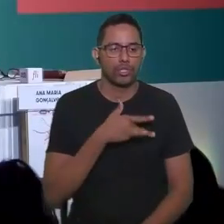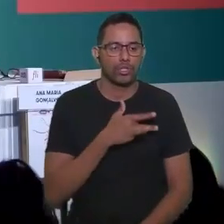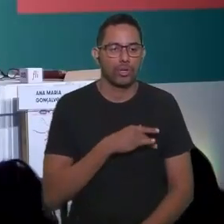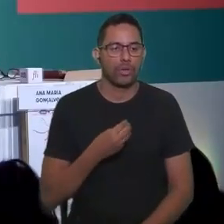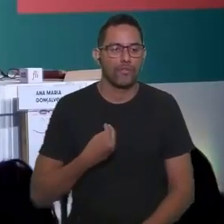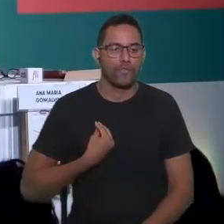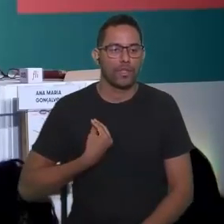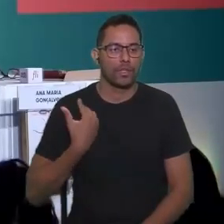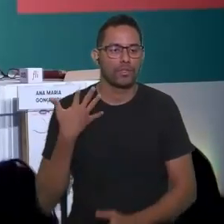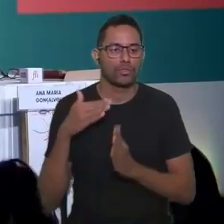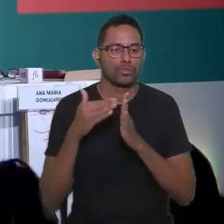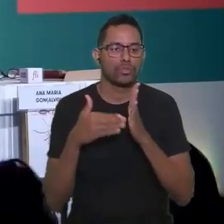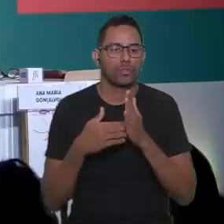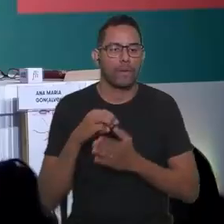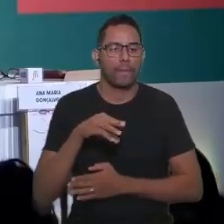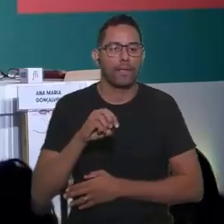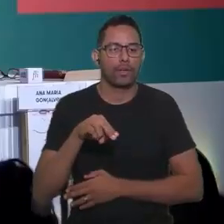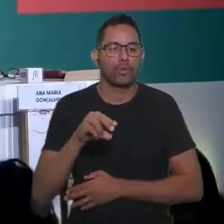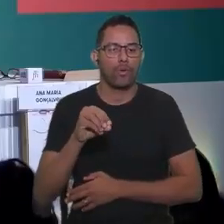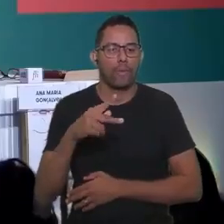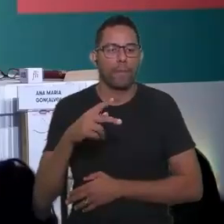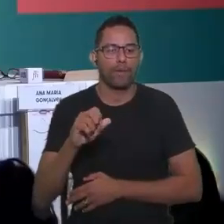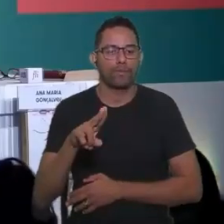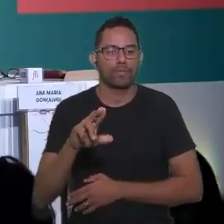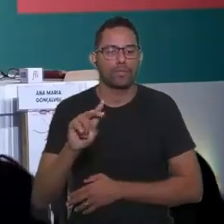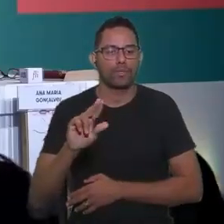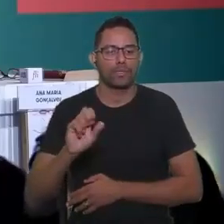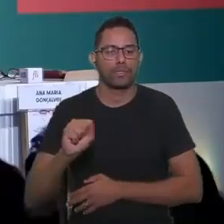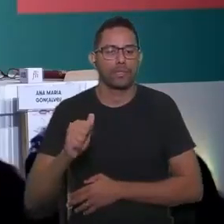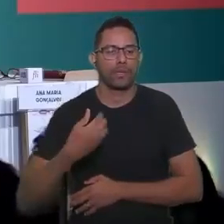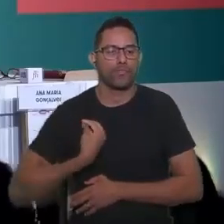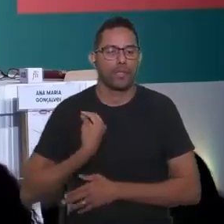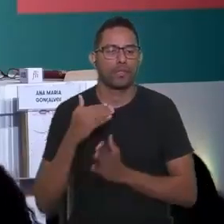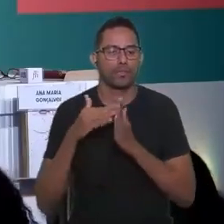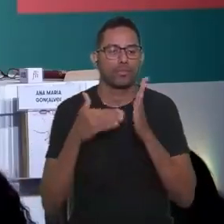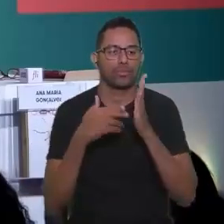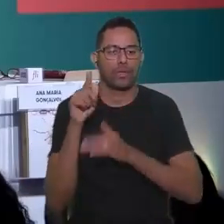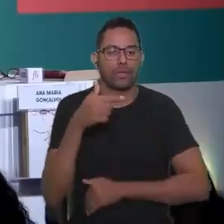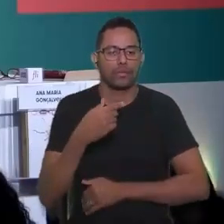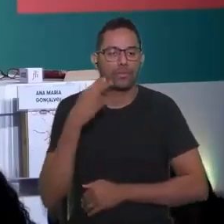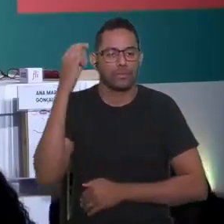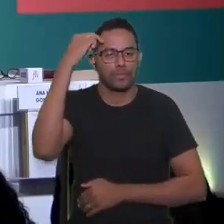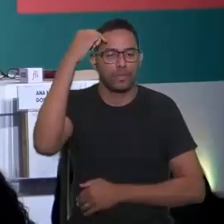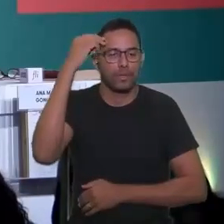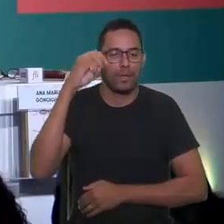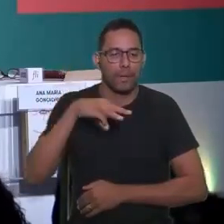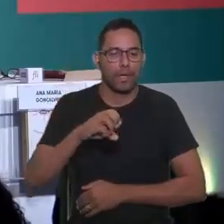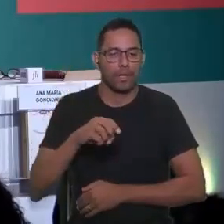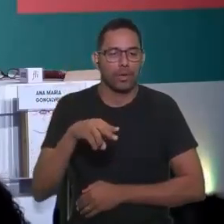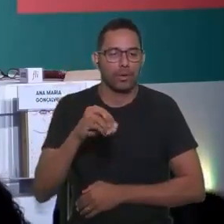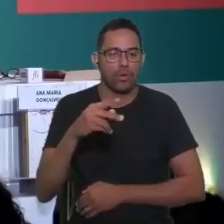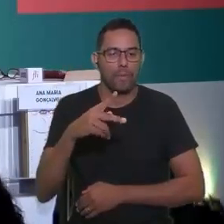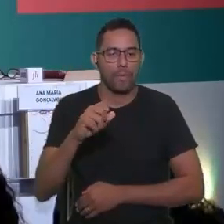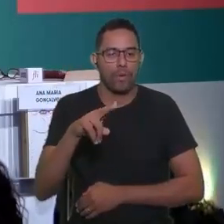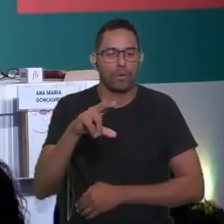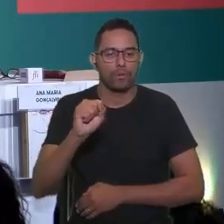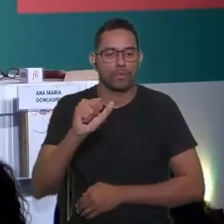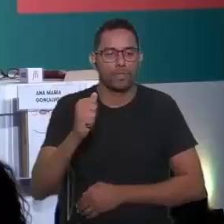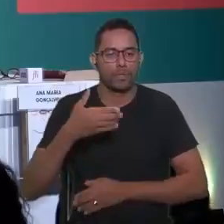vida toda, porque nós passamos a menopausa a vida inteira. Deve ser isso. Deve ser isso. O nosso cérebro está em menopausa desde que a gente